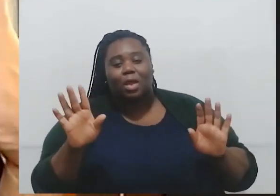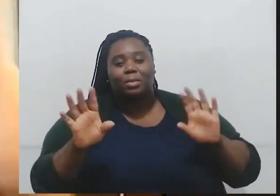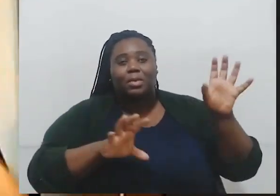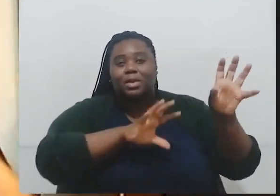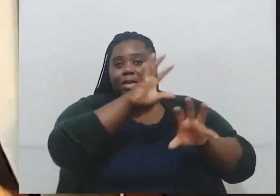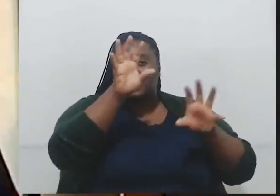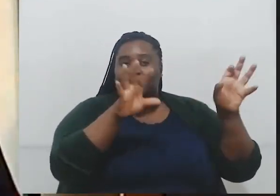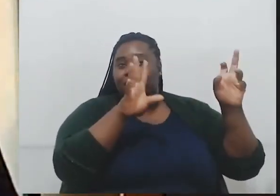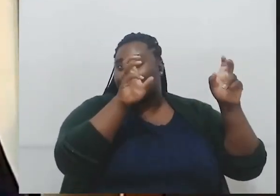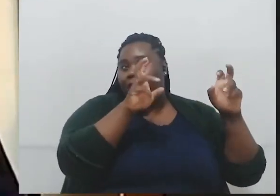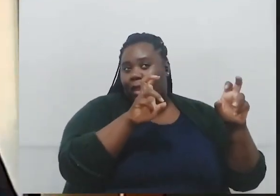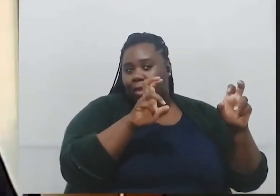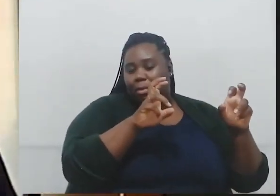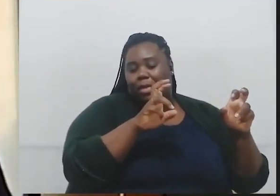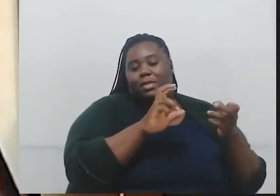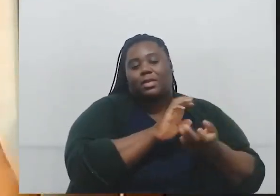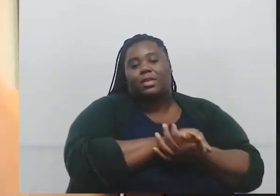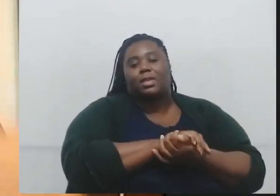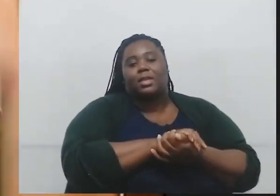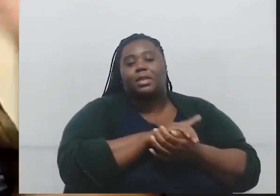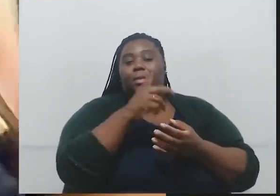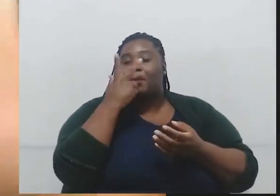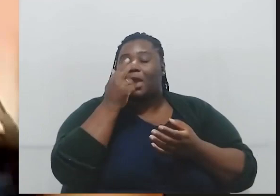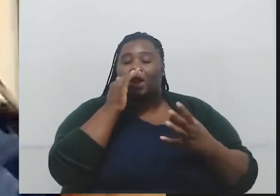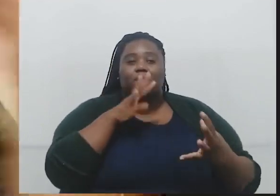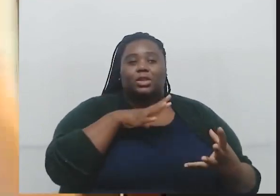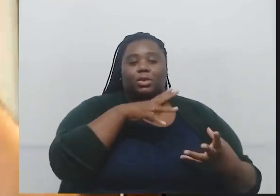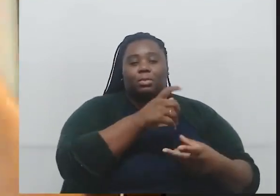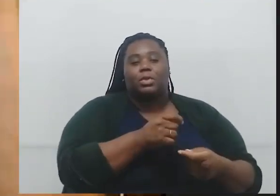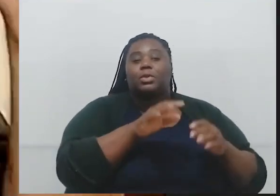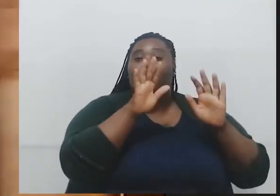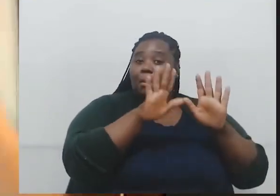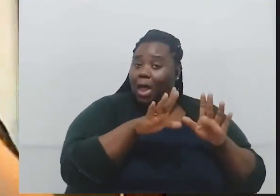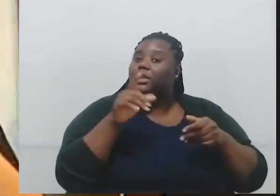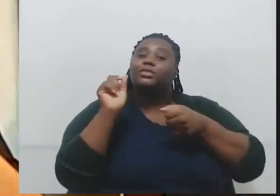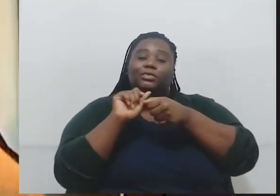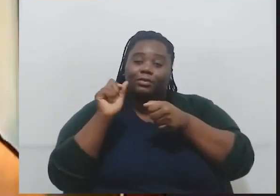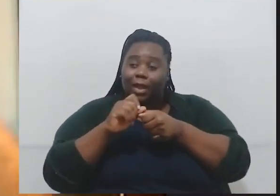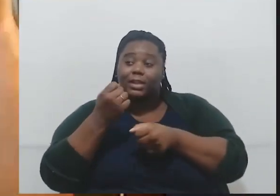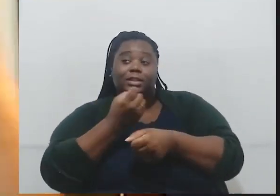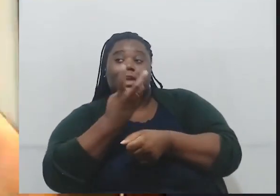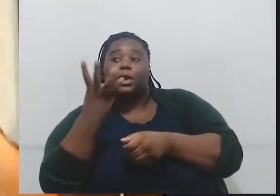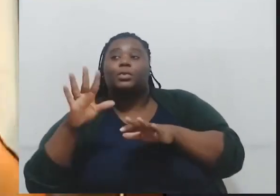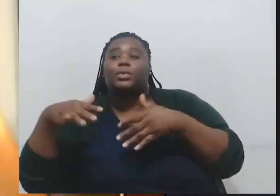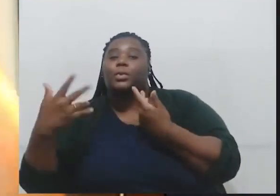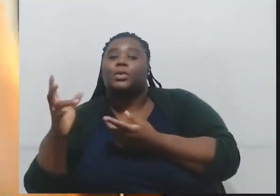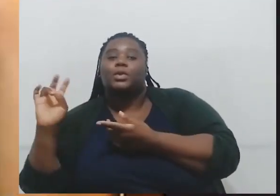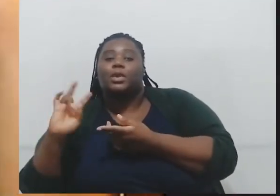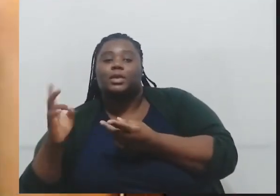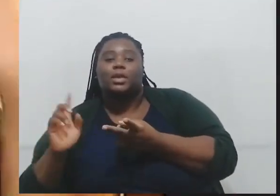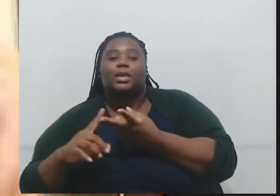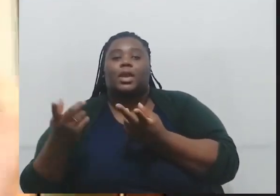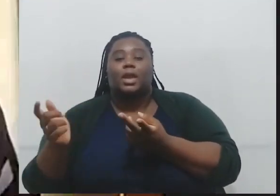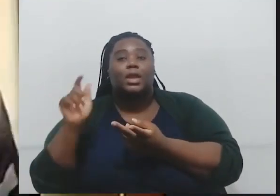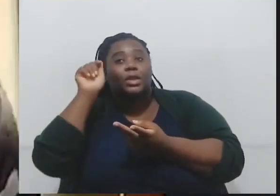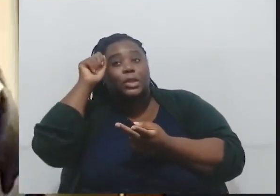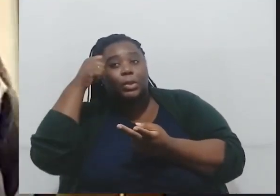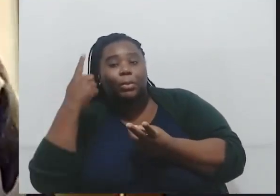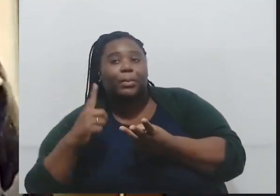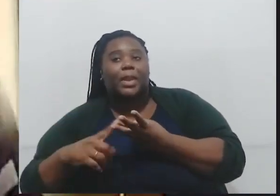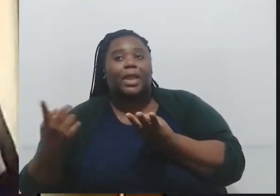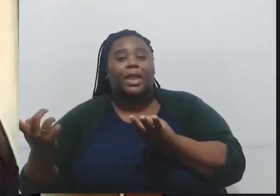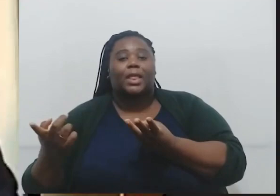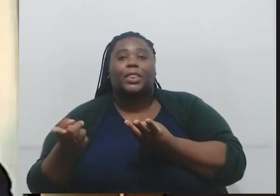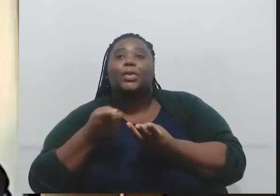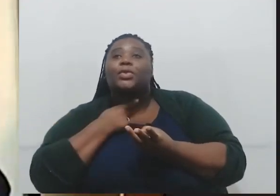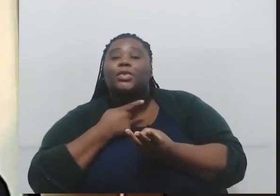universais. Fazem essa conta quando a coisa é das bichas, do travesti, do preto. Já teve uma peça de teatro preto esse ano. Já teve uma peça